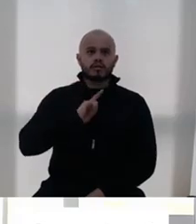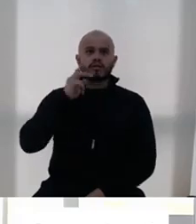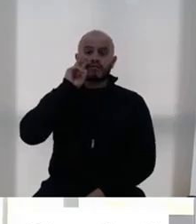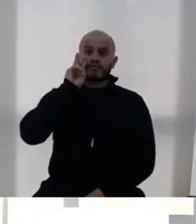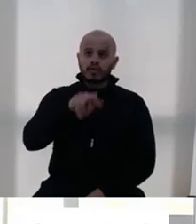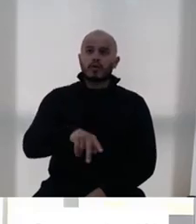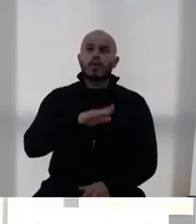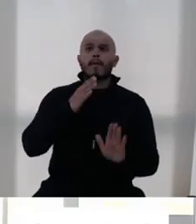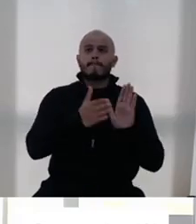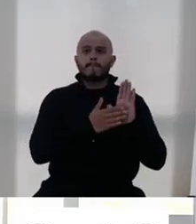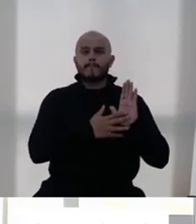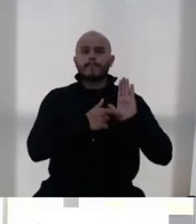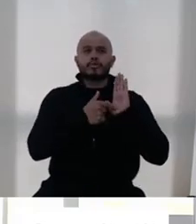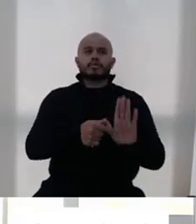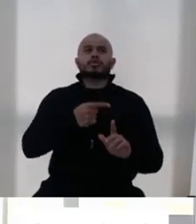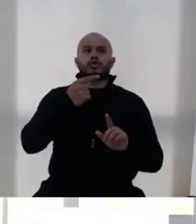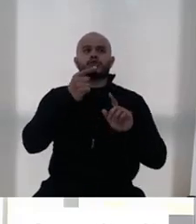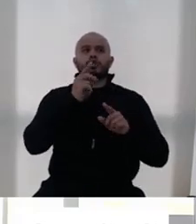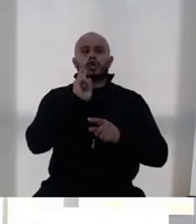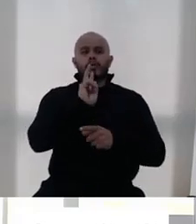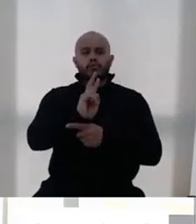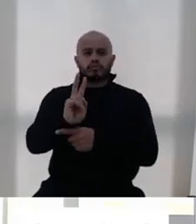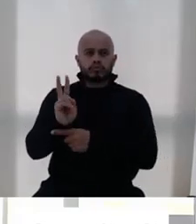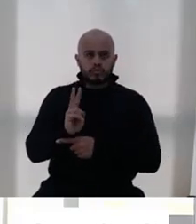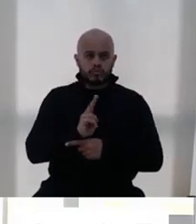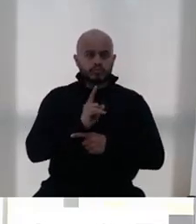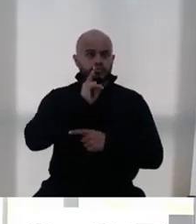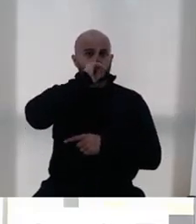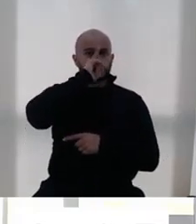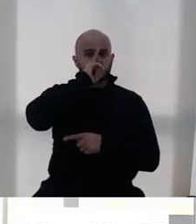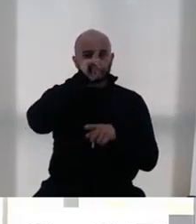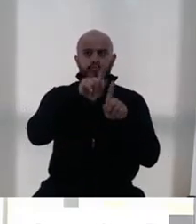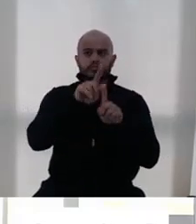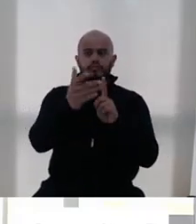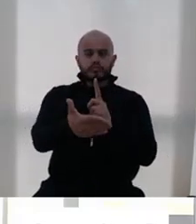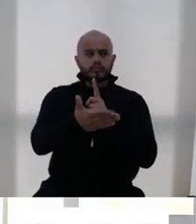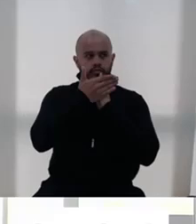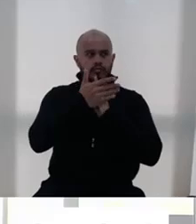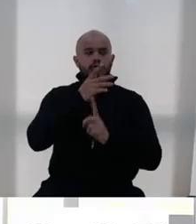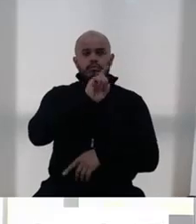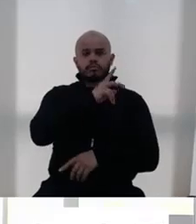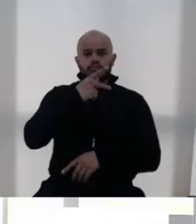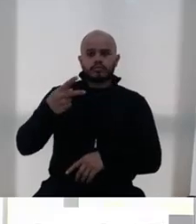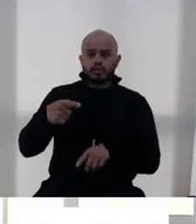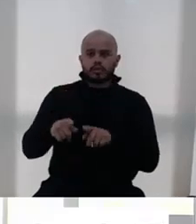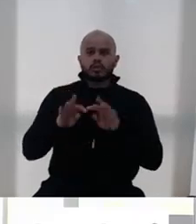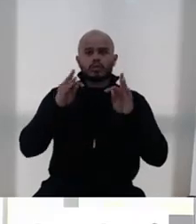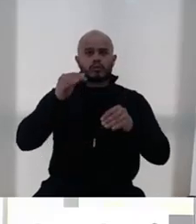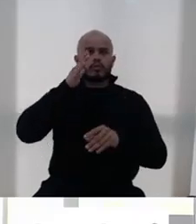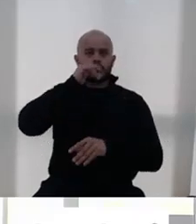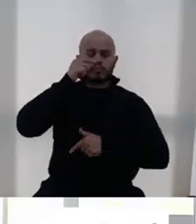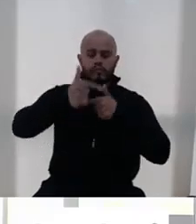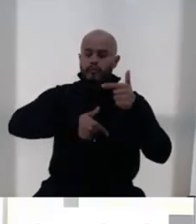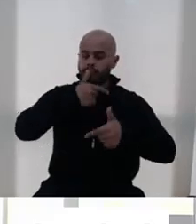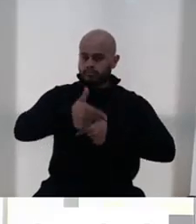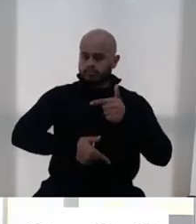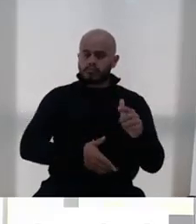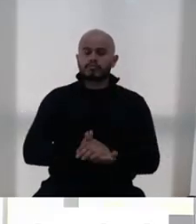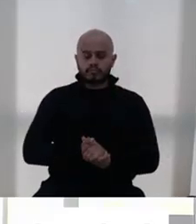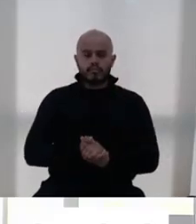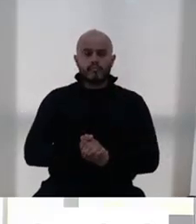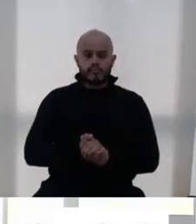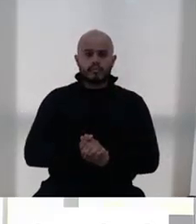da proposta da política de monitoramento de risco e proteção a defensoras e defensores e servidoras no exercício do trabalho.